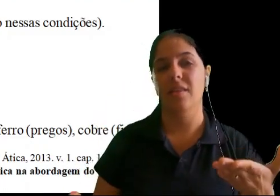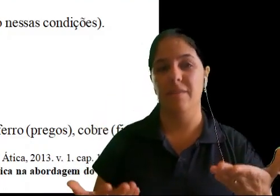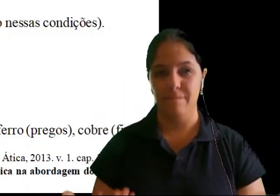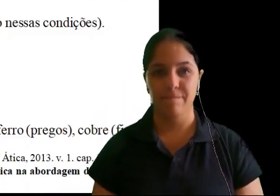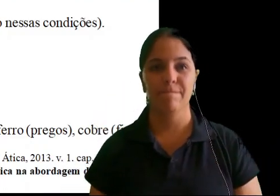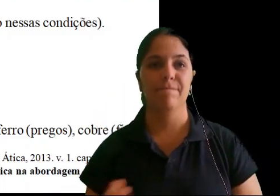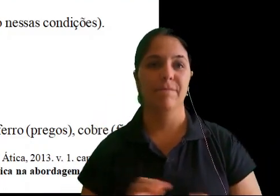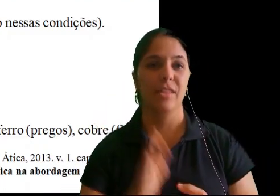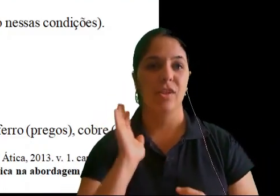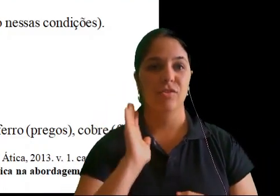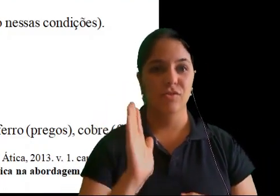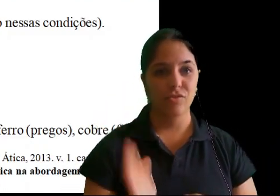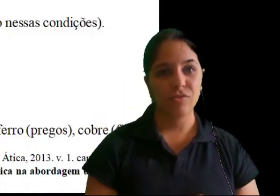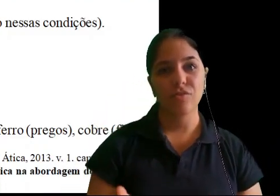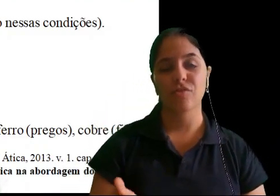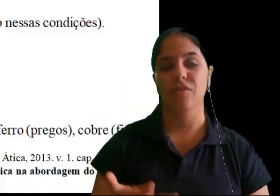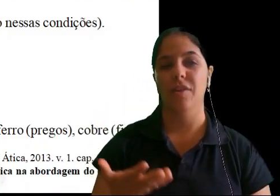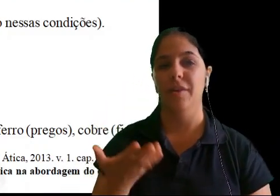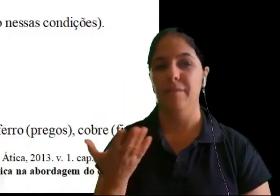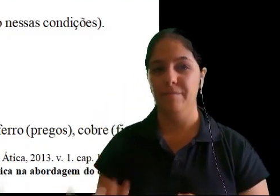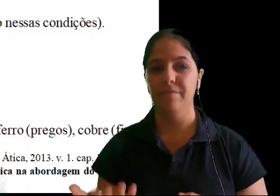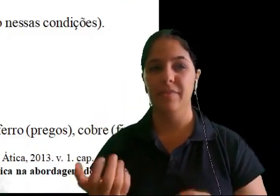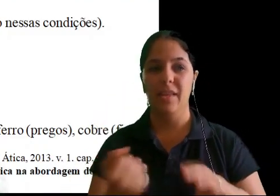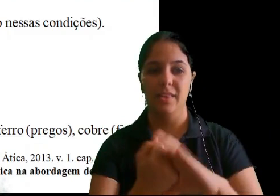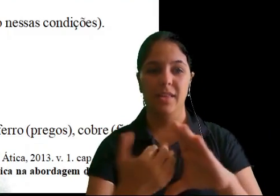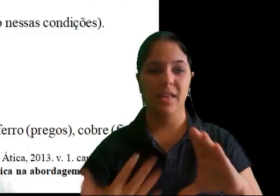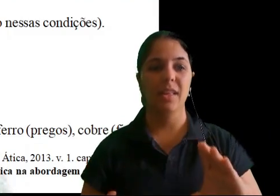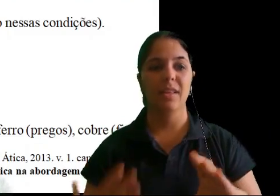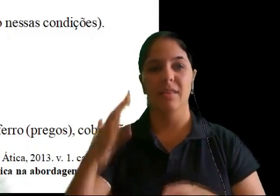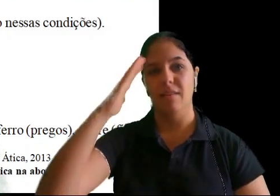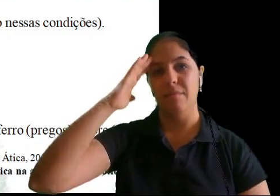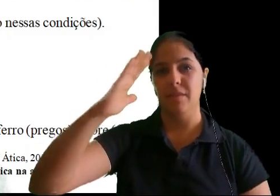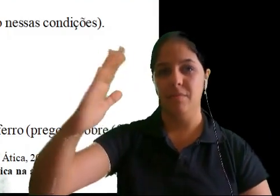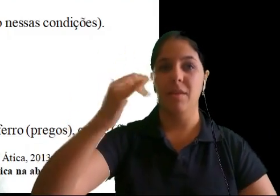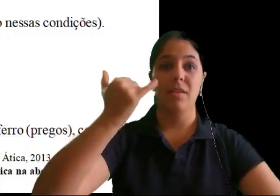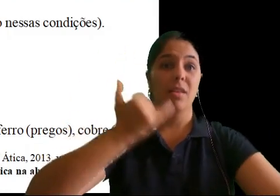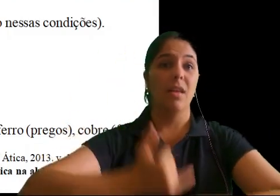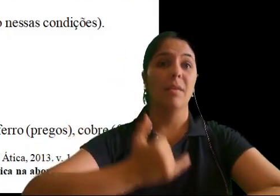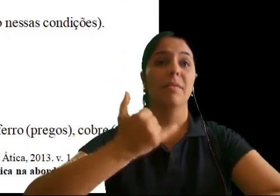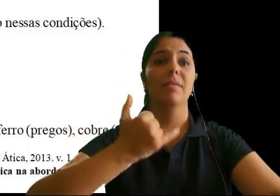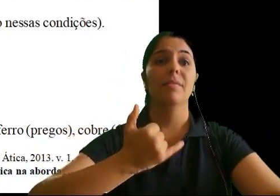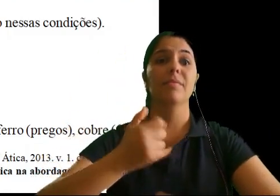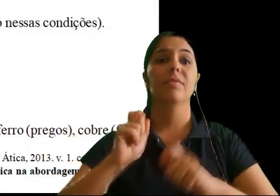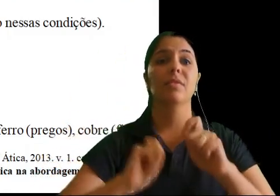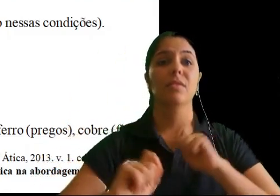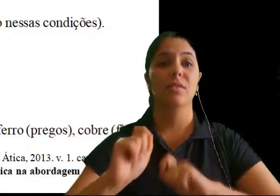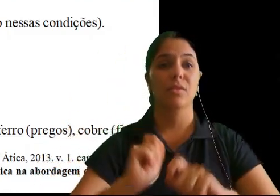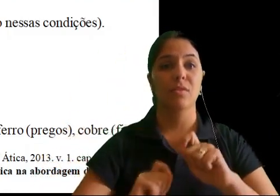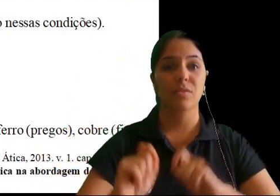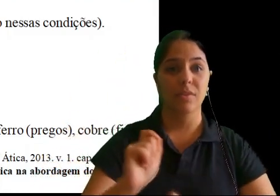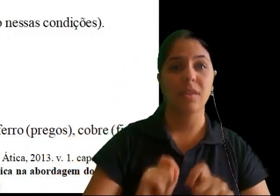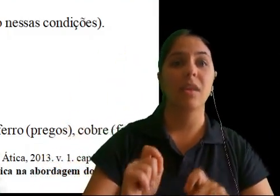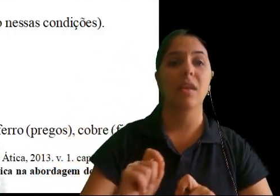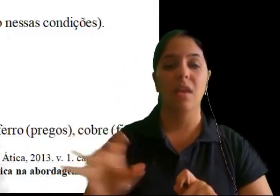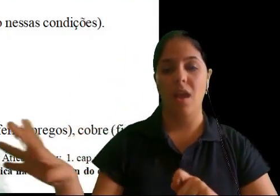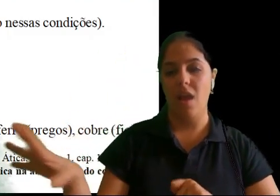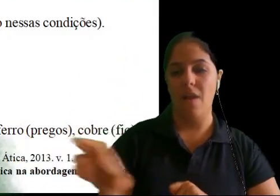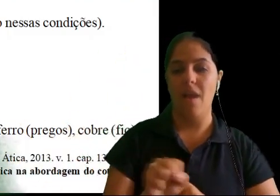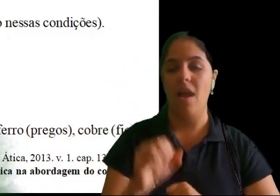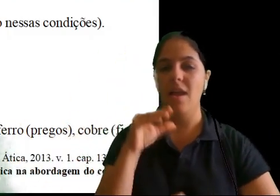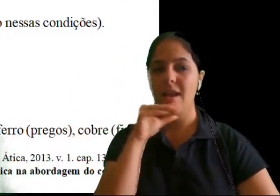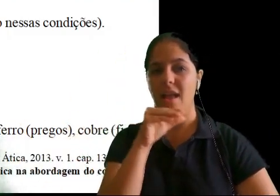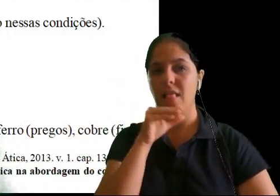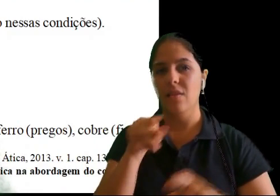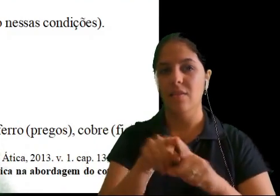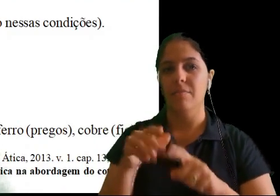doar elétrons. Já fisicamente, as principais características dos metais são bons condutores de